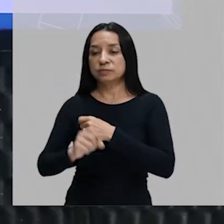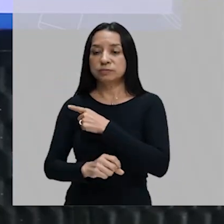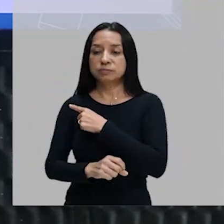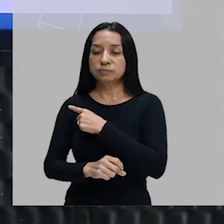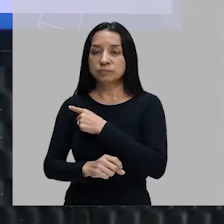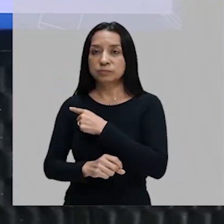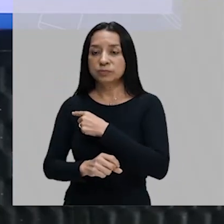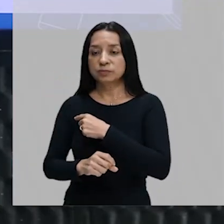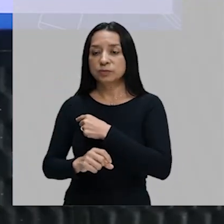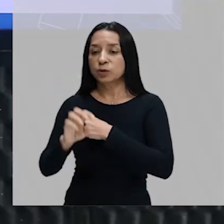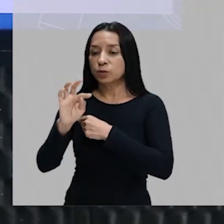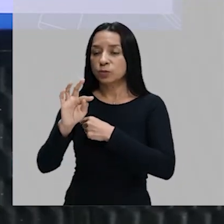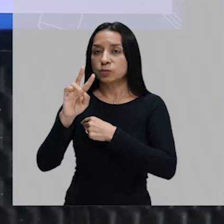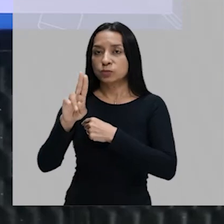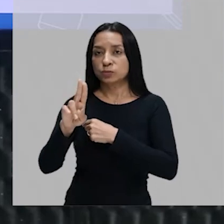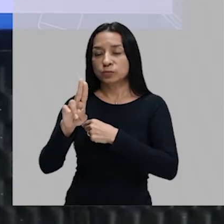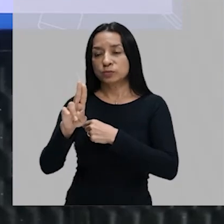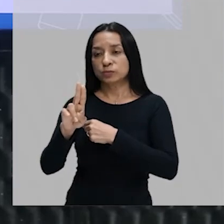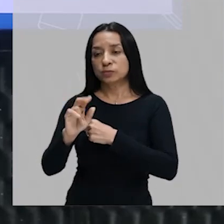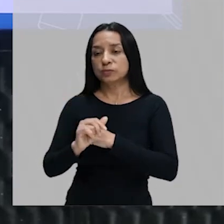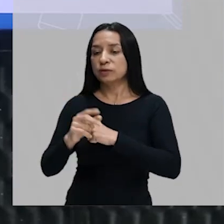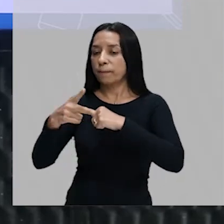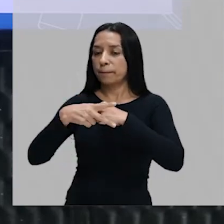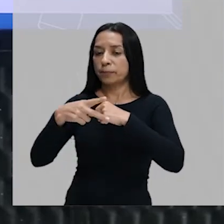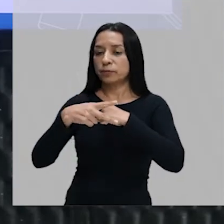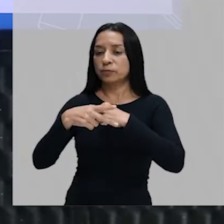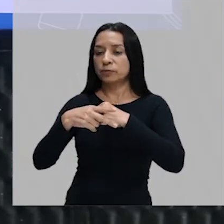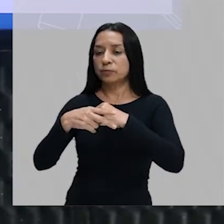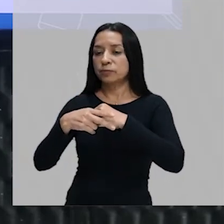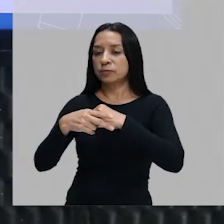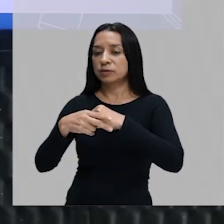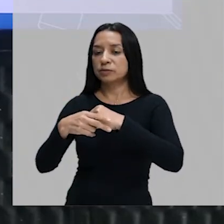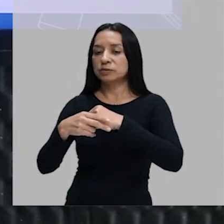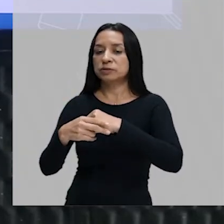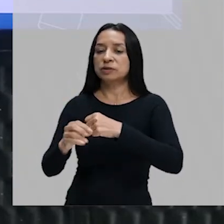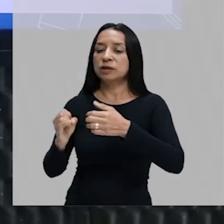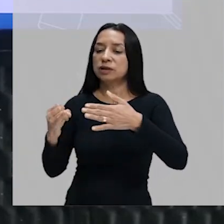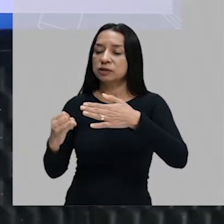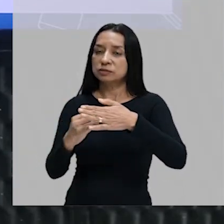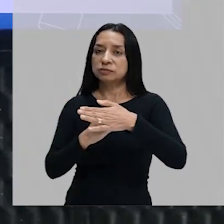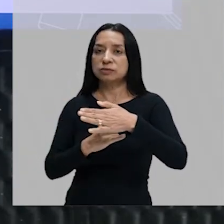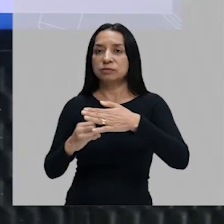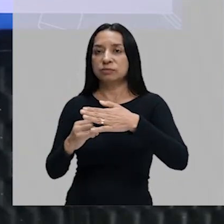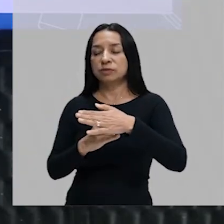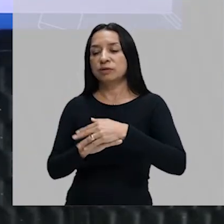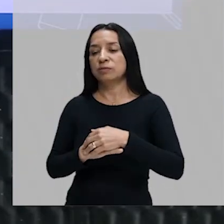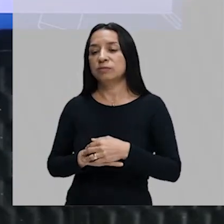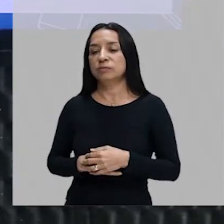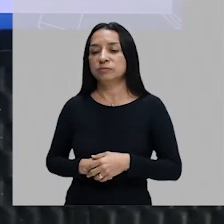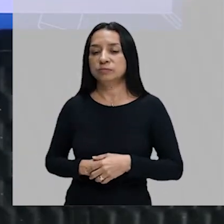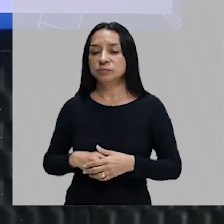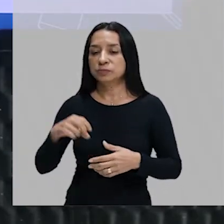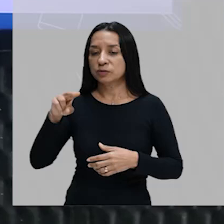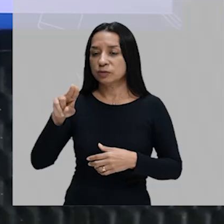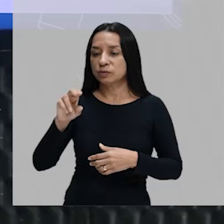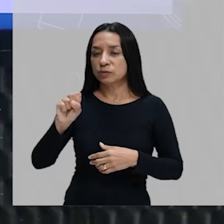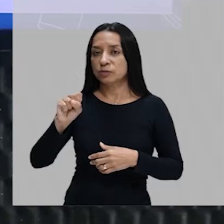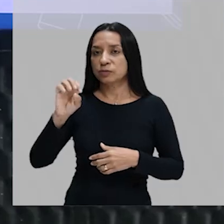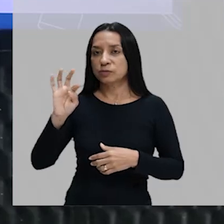o tu, ele é um pronome informal, tá? Então, o usted seria